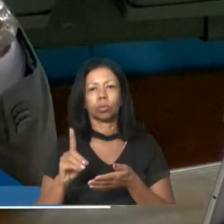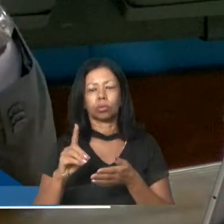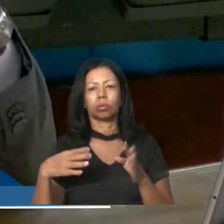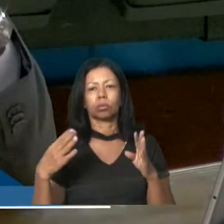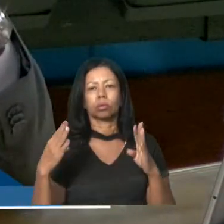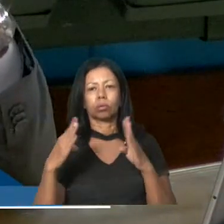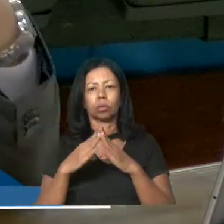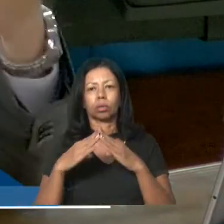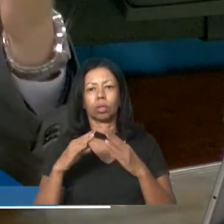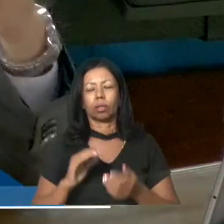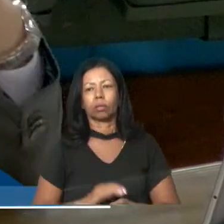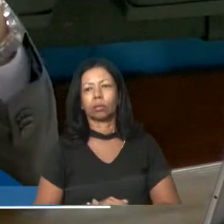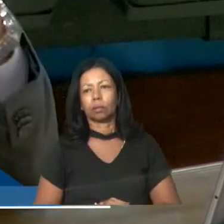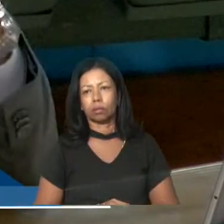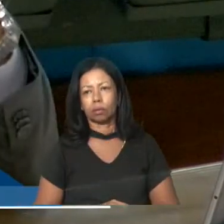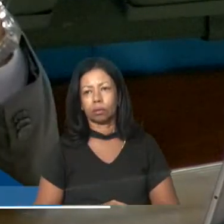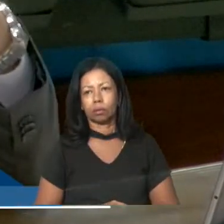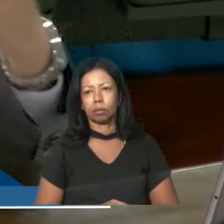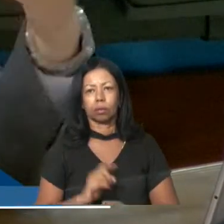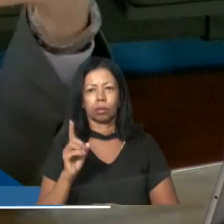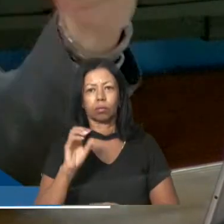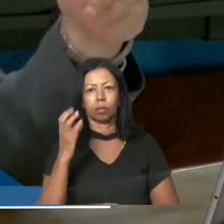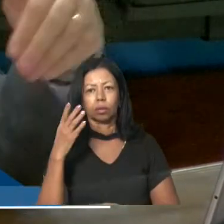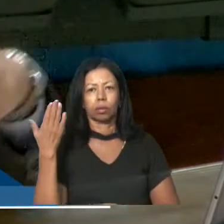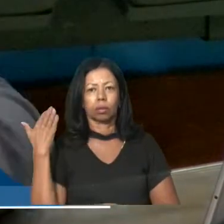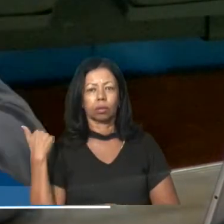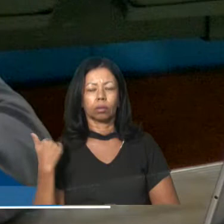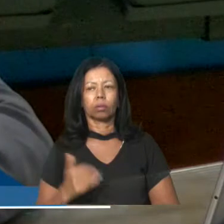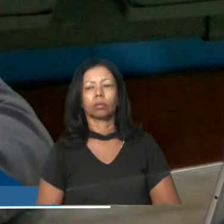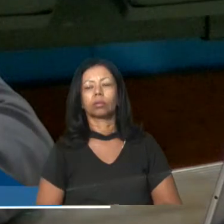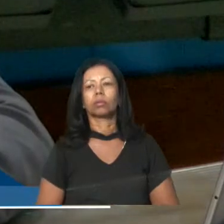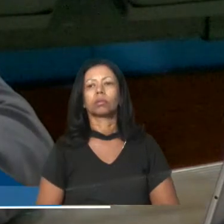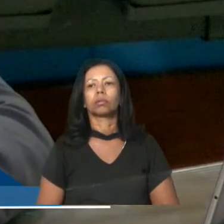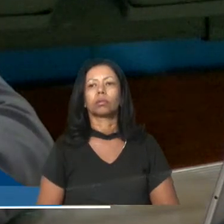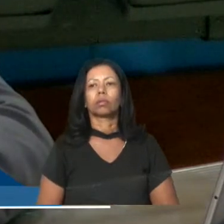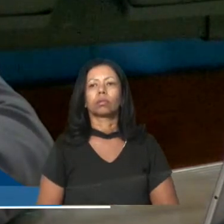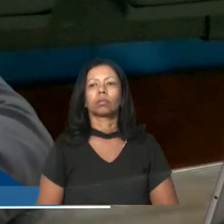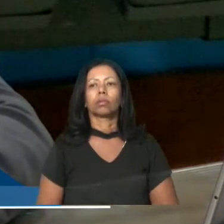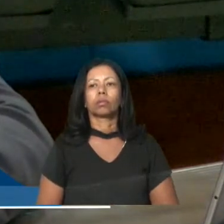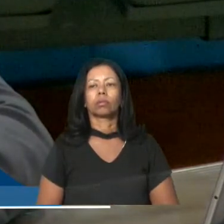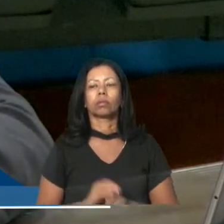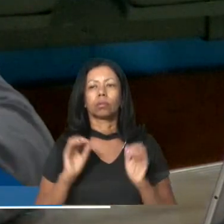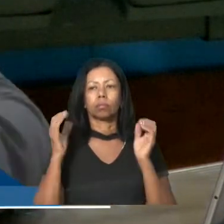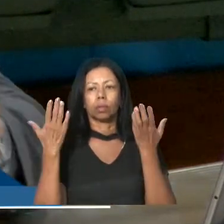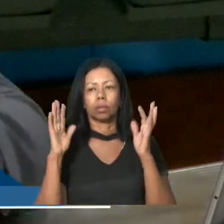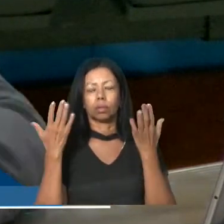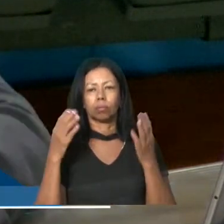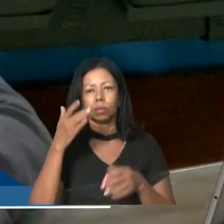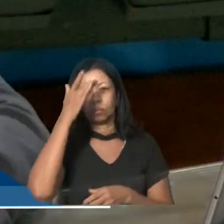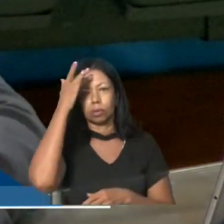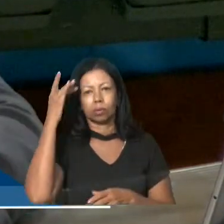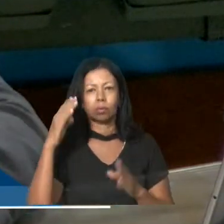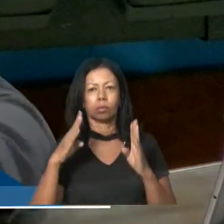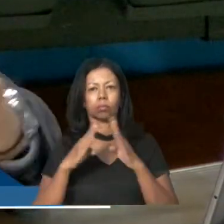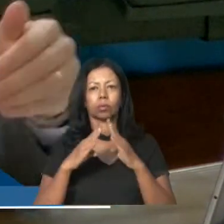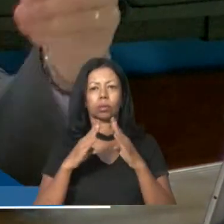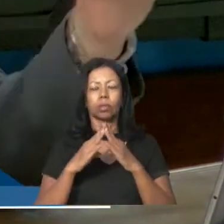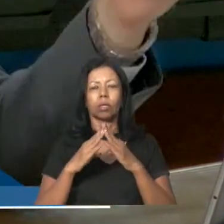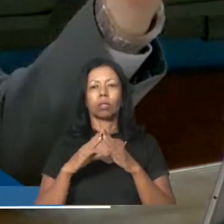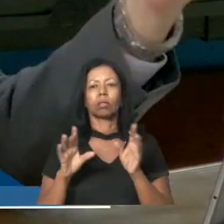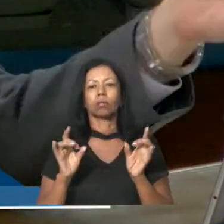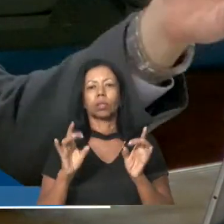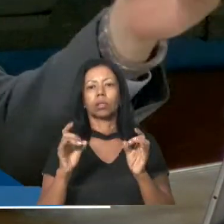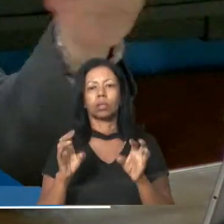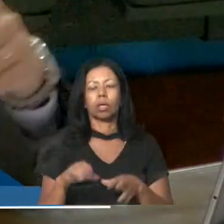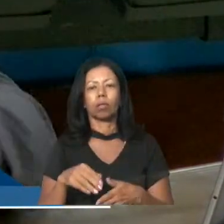seus imóveis, o que também não ocorria antes de nossa intervenção ali. Então, parabéns aos moradores, a, em especial